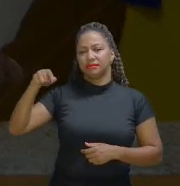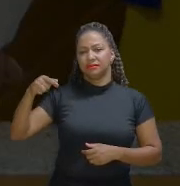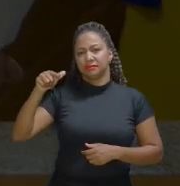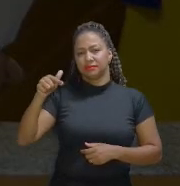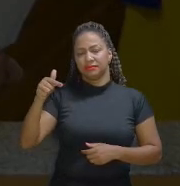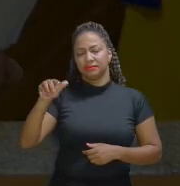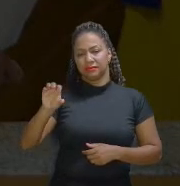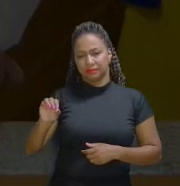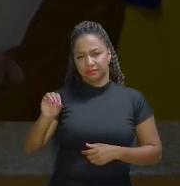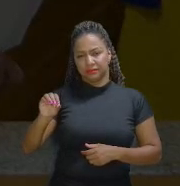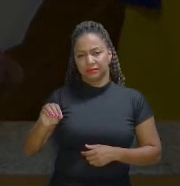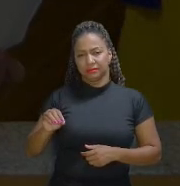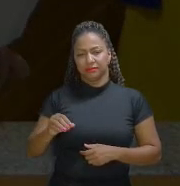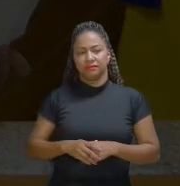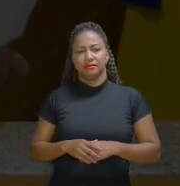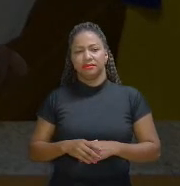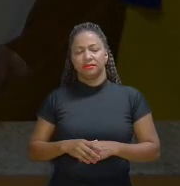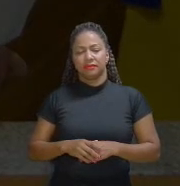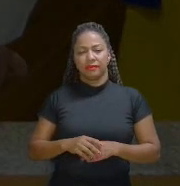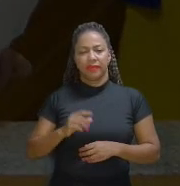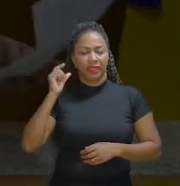cabelos grisalhos,